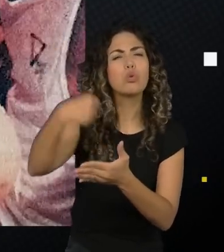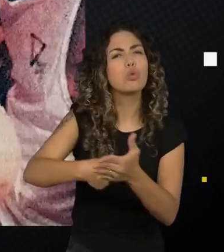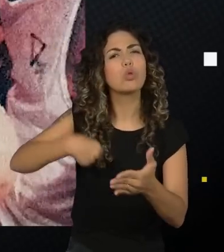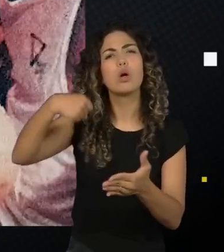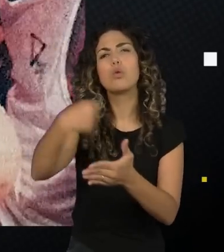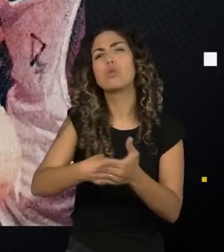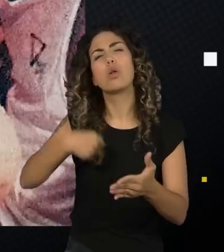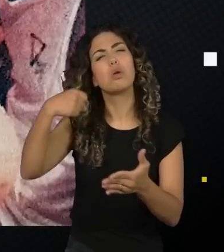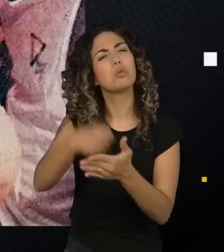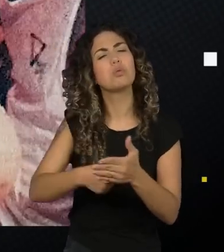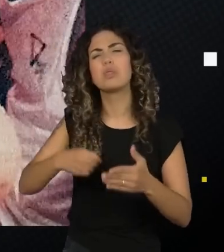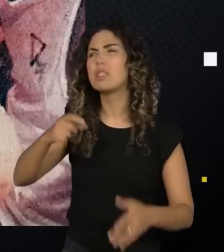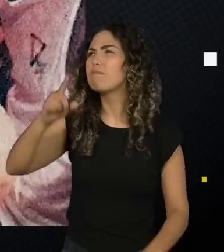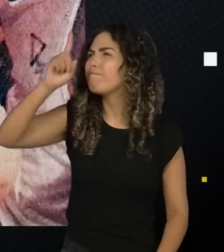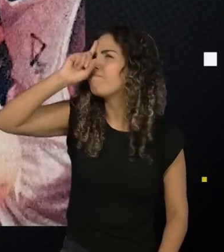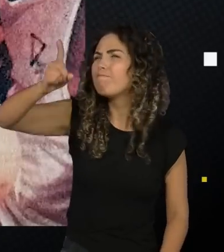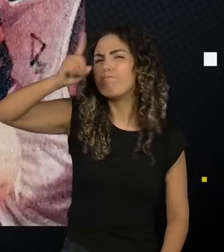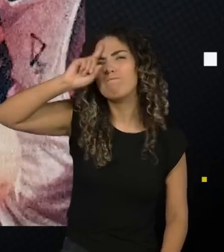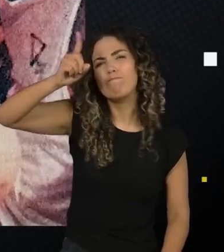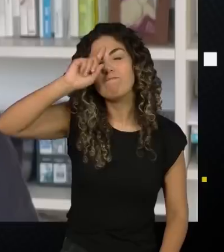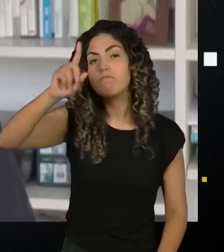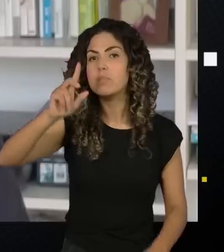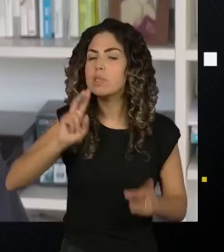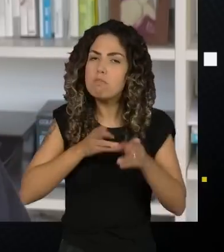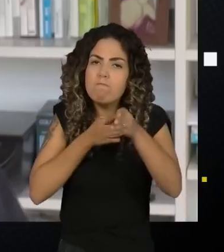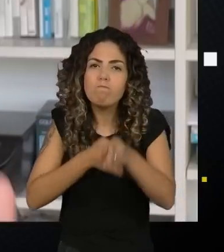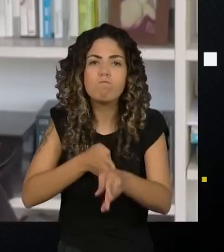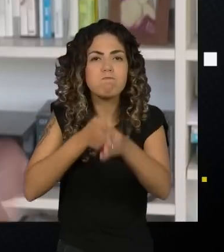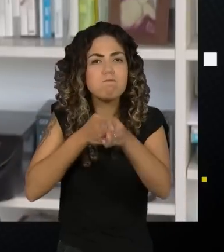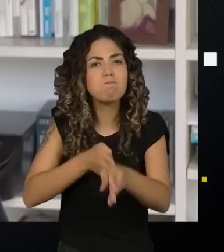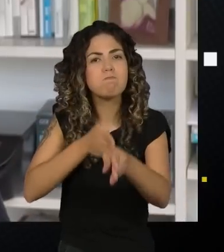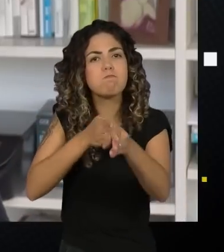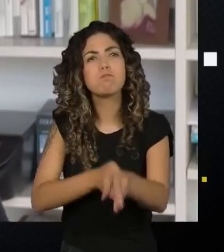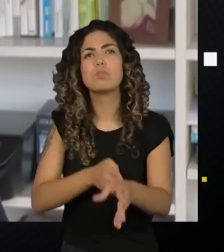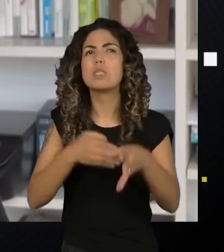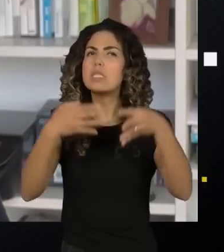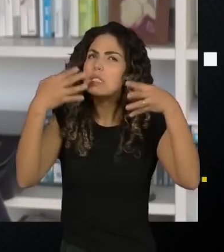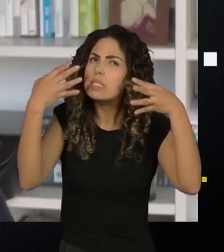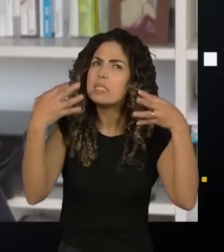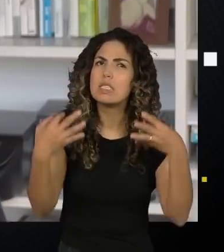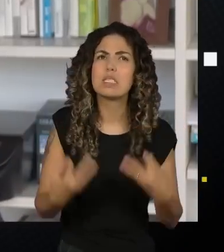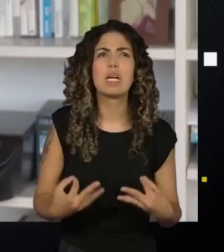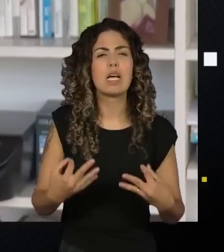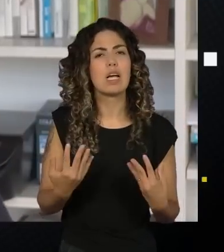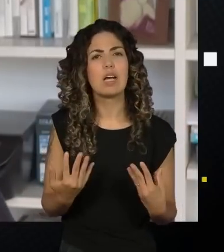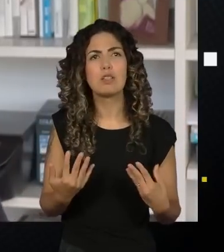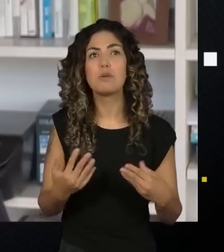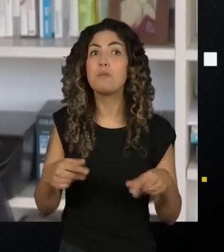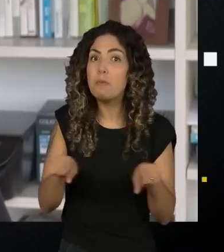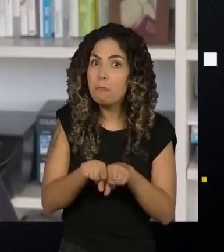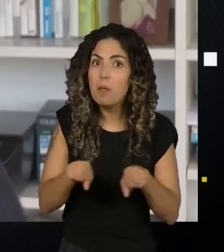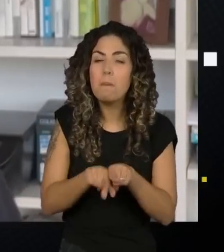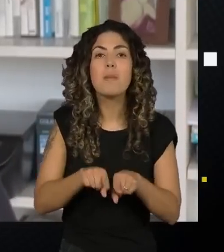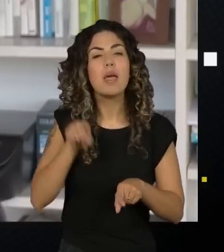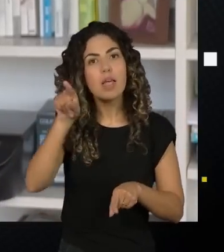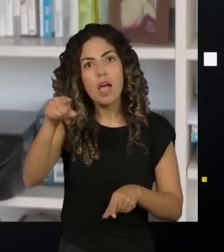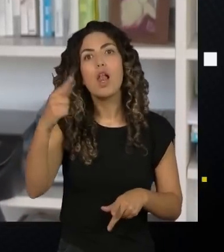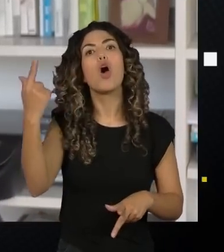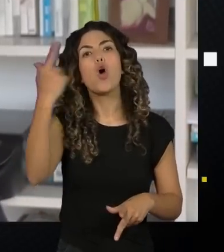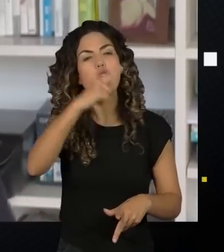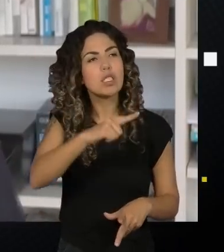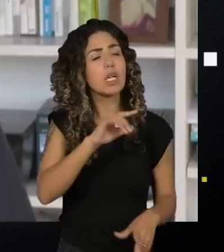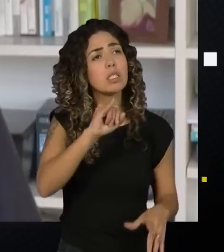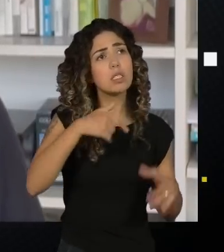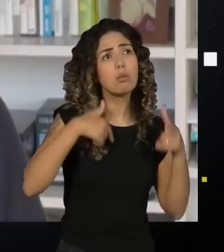diuturnamente, sempre pelo caminho certo. E faz a formiga e faz a cigarra,